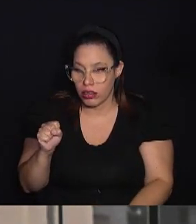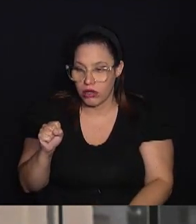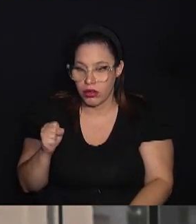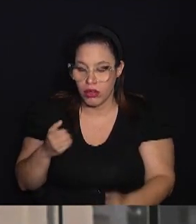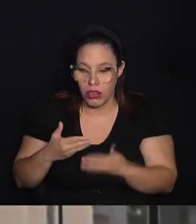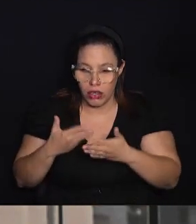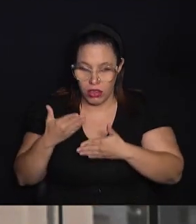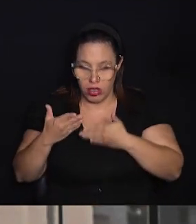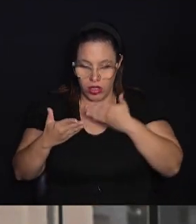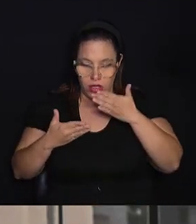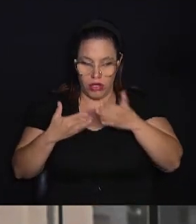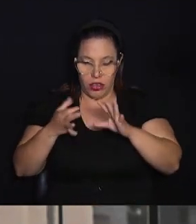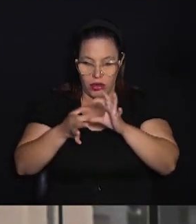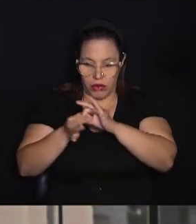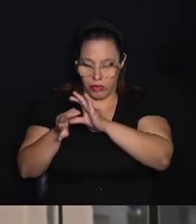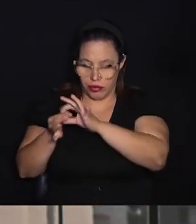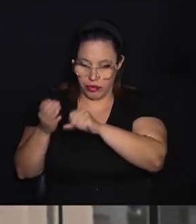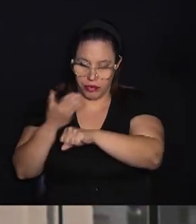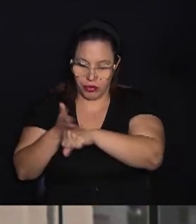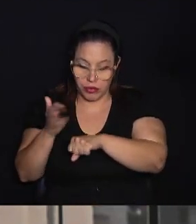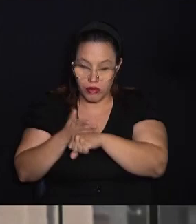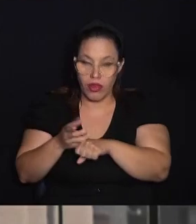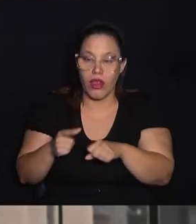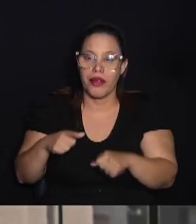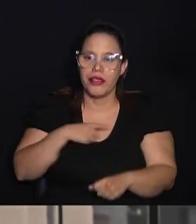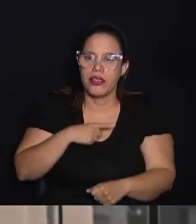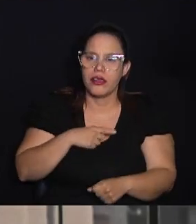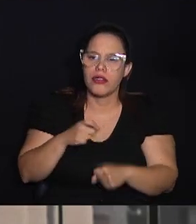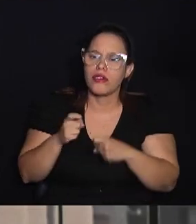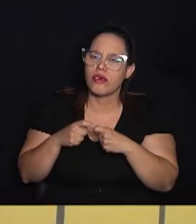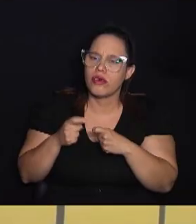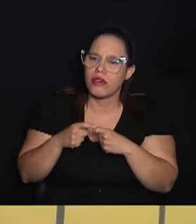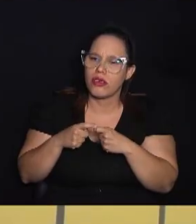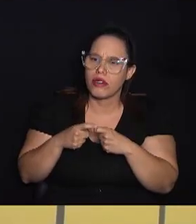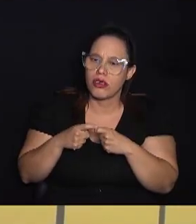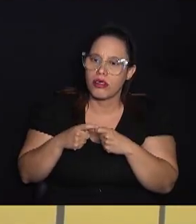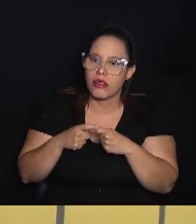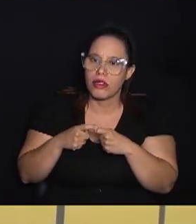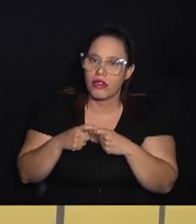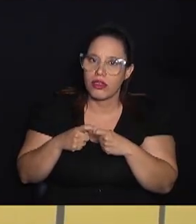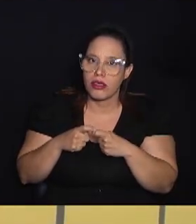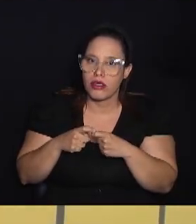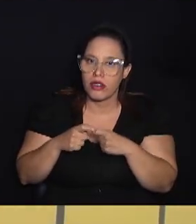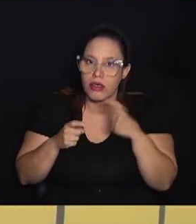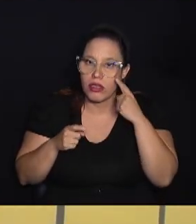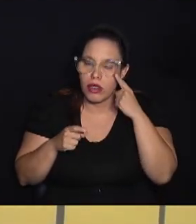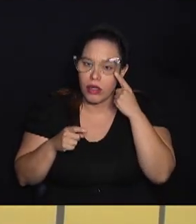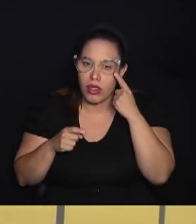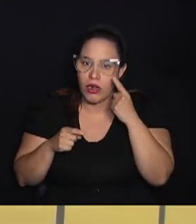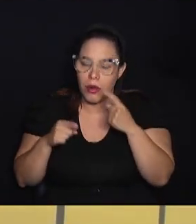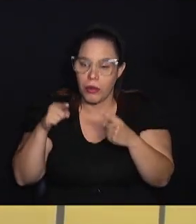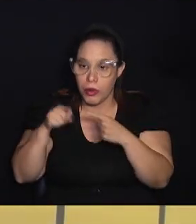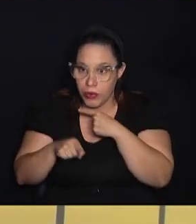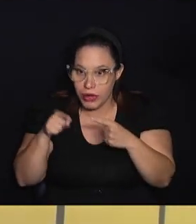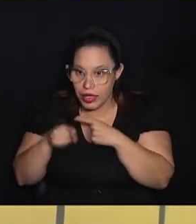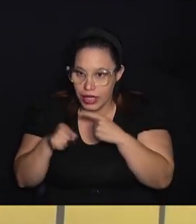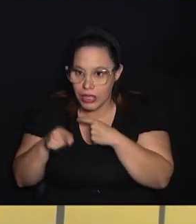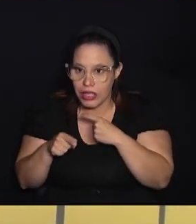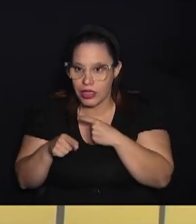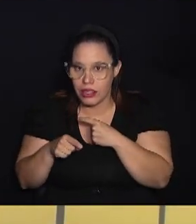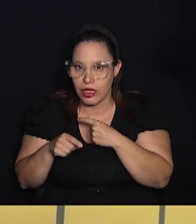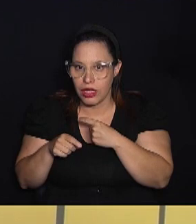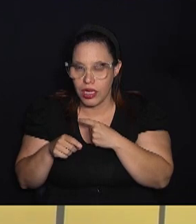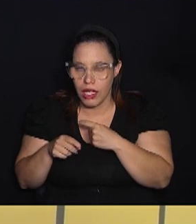saúde integrativa essa saúde integrada né Doutora isso eu acho provocando um pouco da epistemologia é uma história da